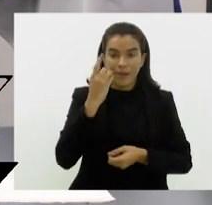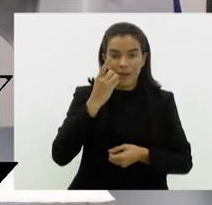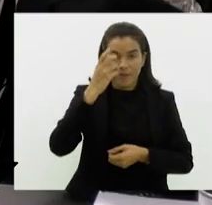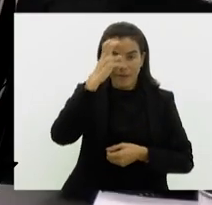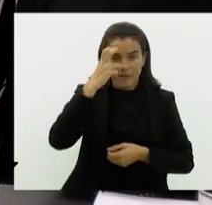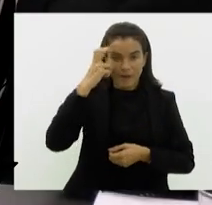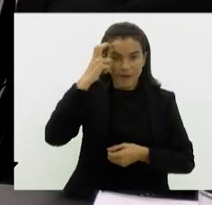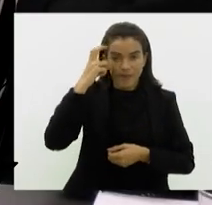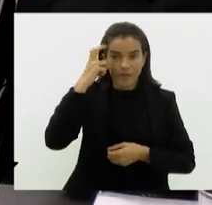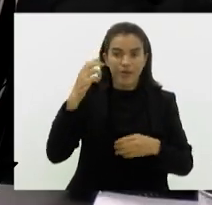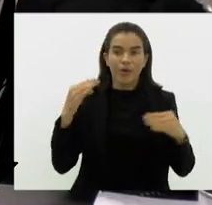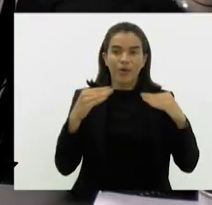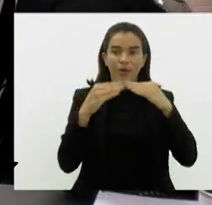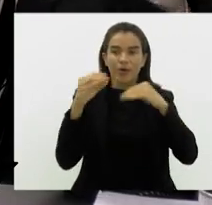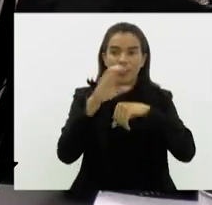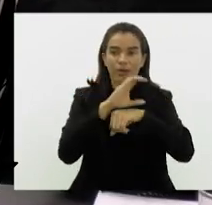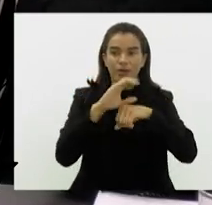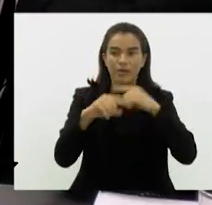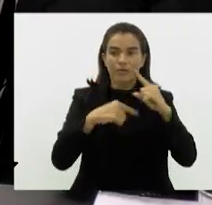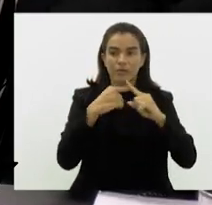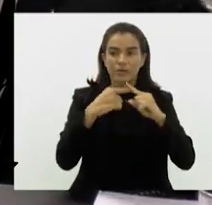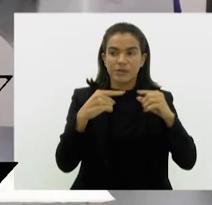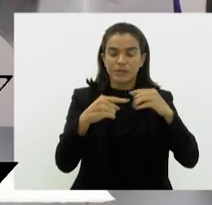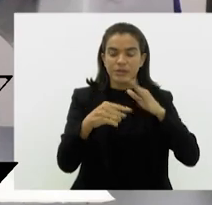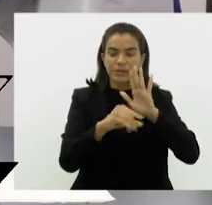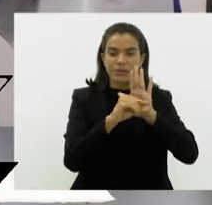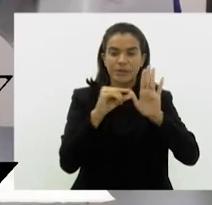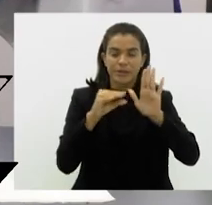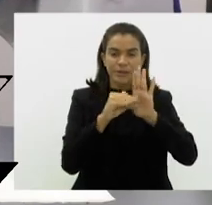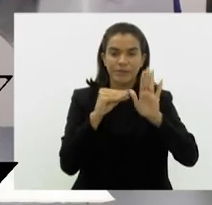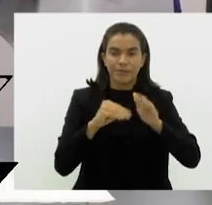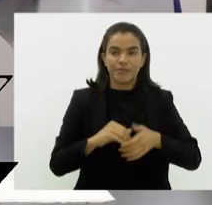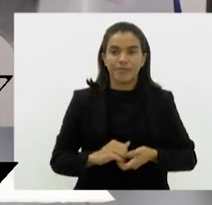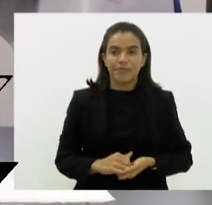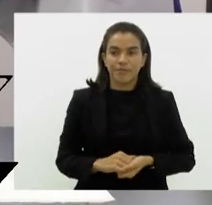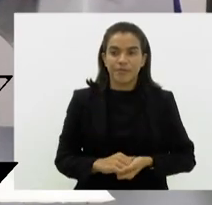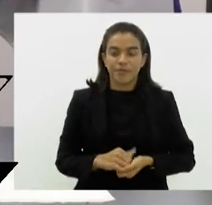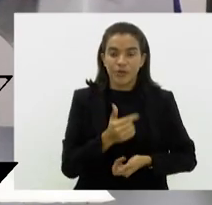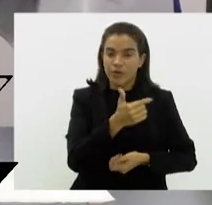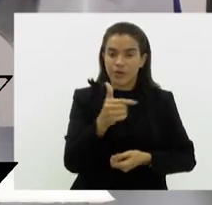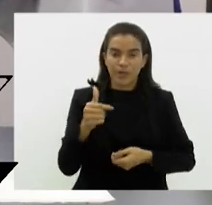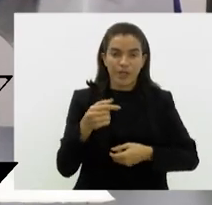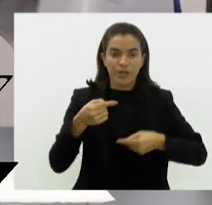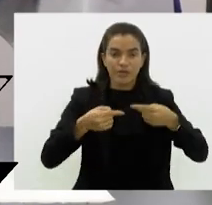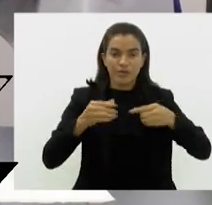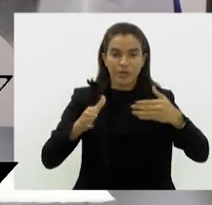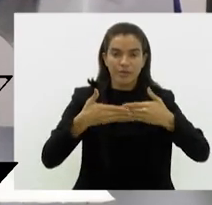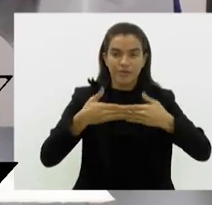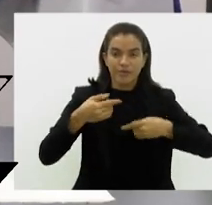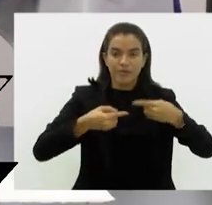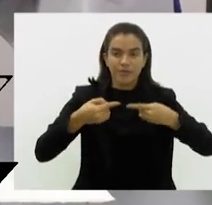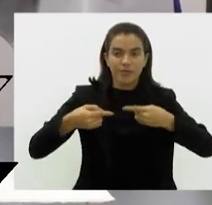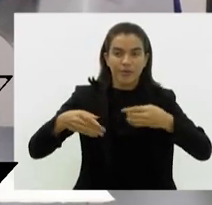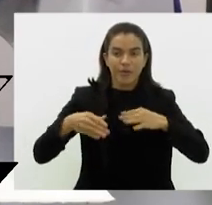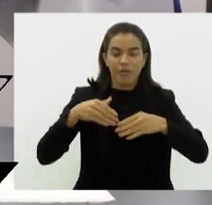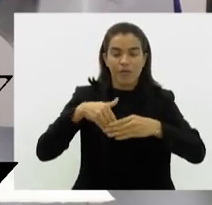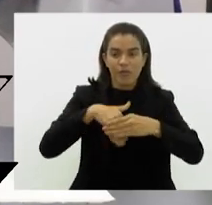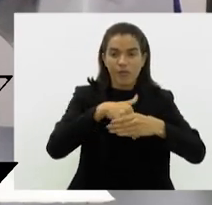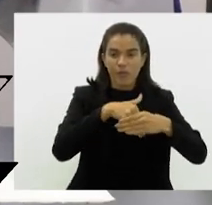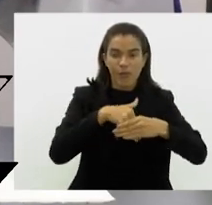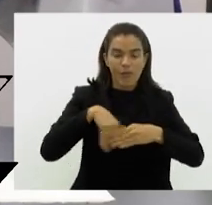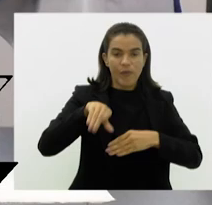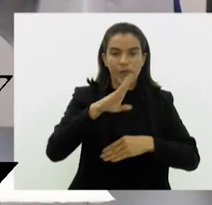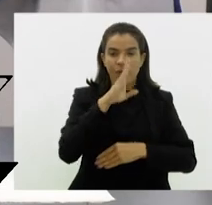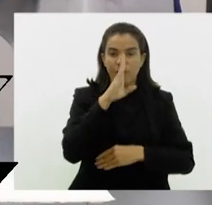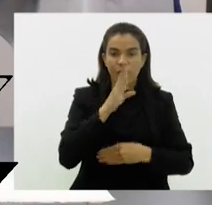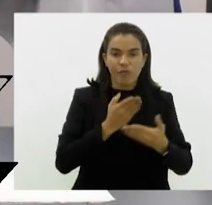Lima. Constitucionalidade com emenda. Em discussão. Não havendo quem queira discutir, encerrada a discussão. Em votação, senhores que aprovam,